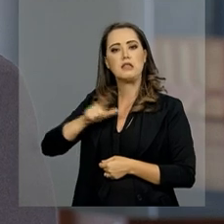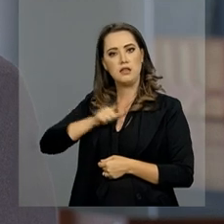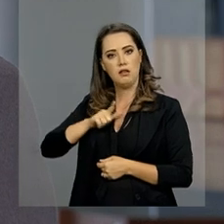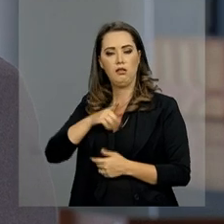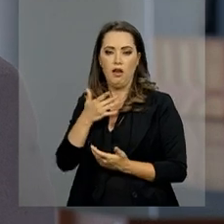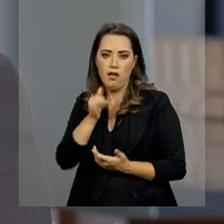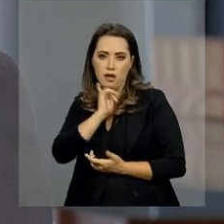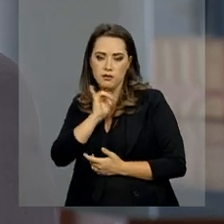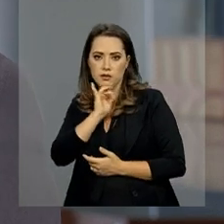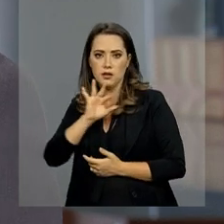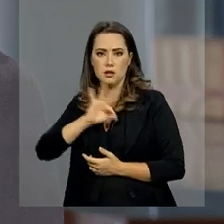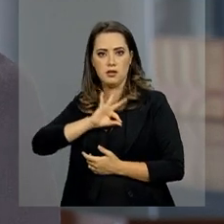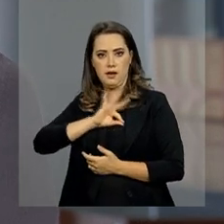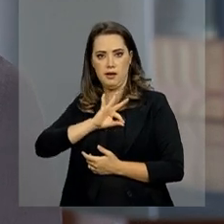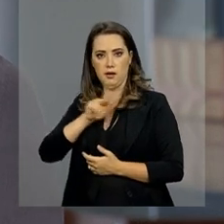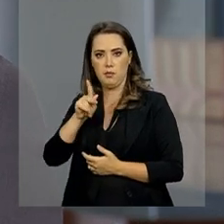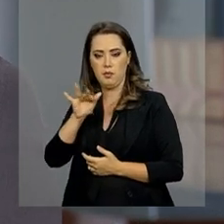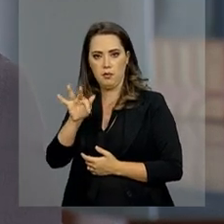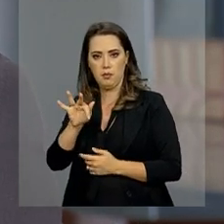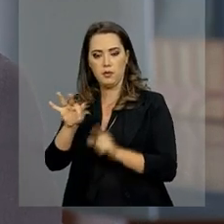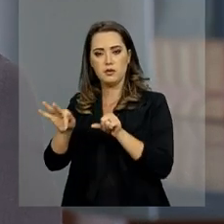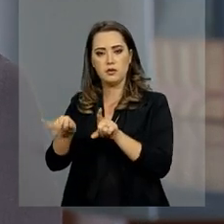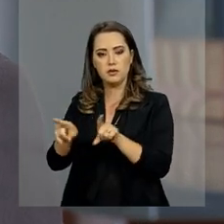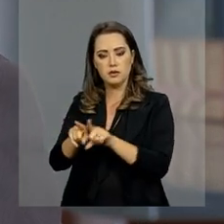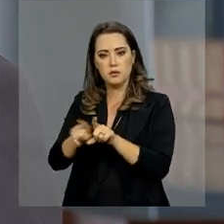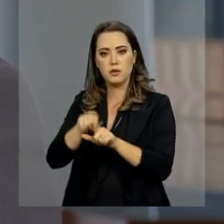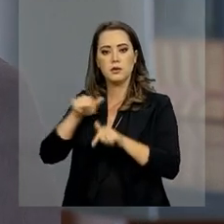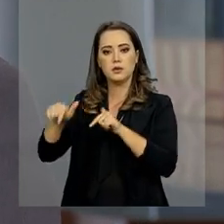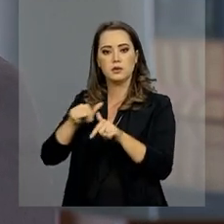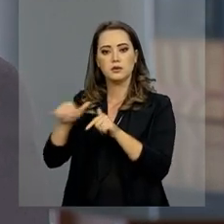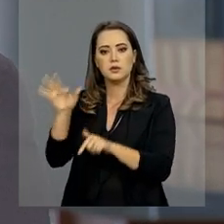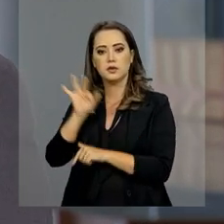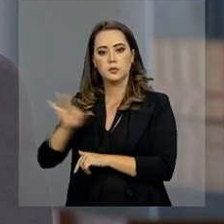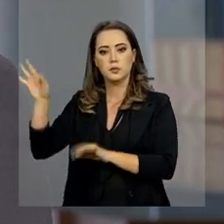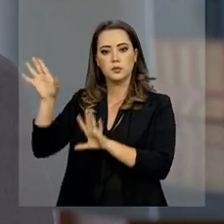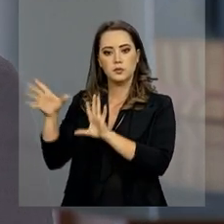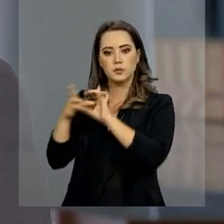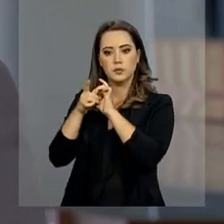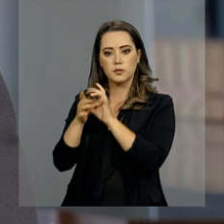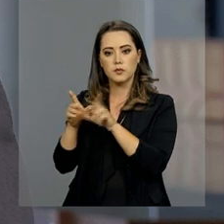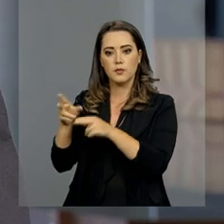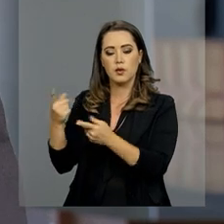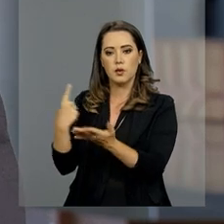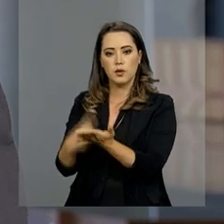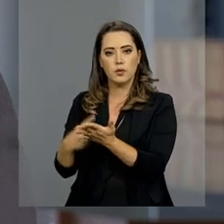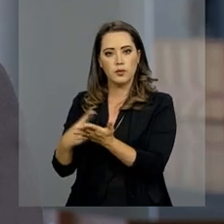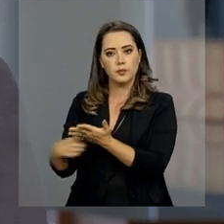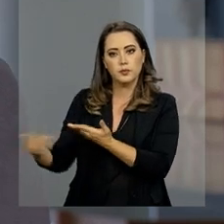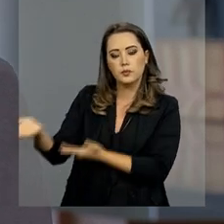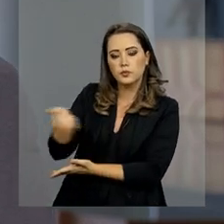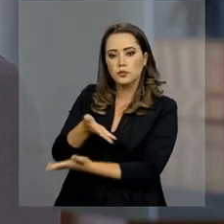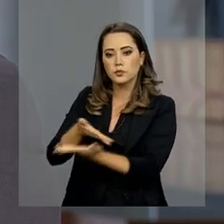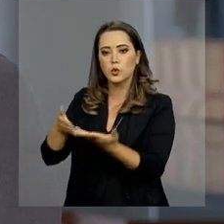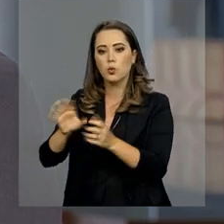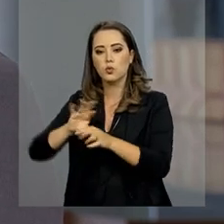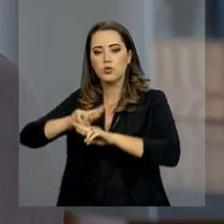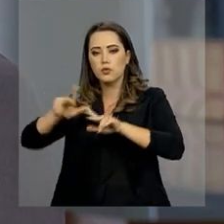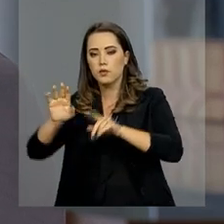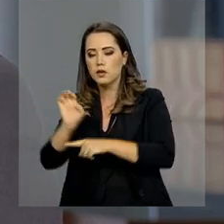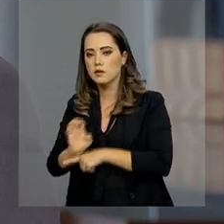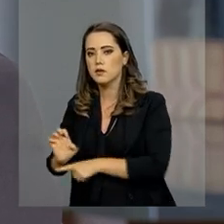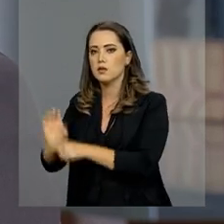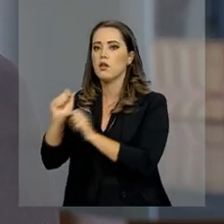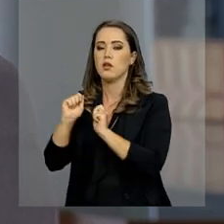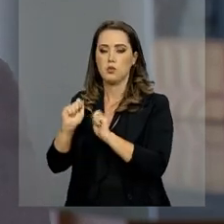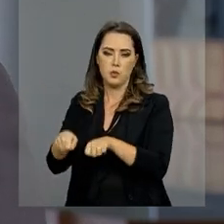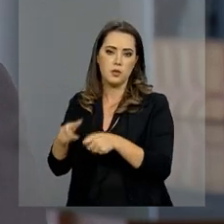segurança pública mas também por meio da atuação federativa são feitos convênios com estados que permitem que uma